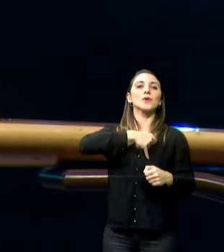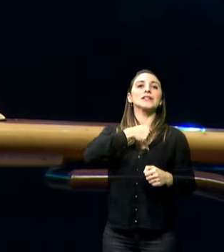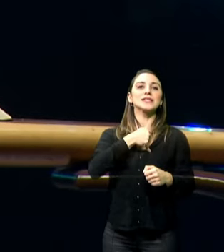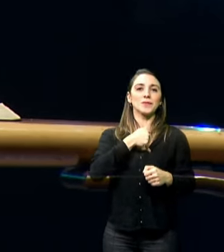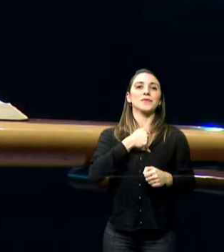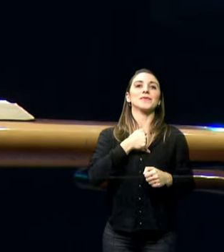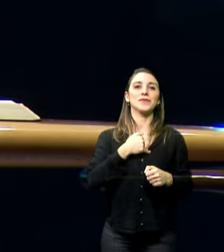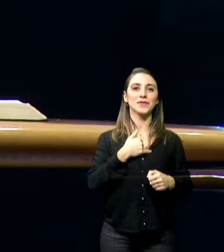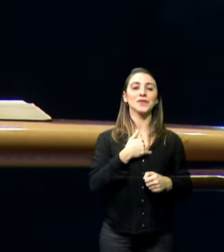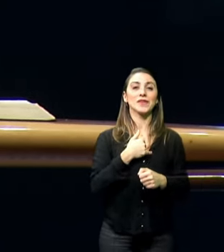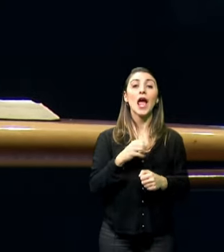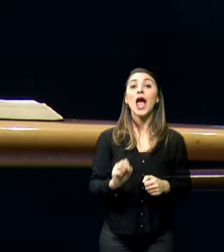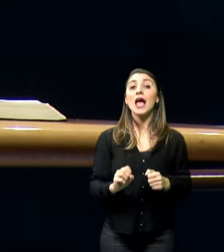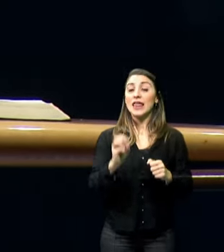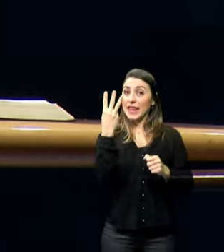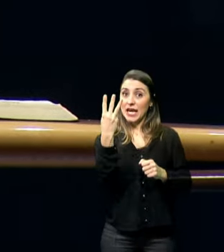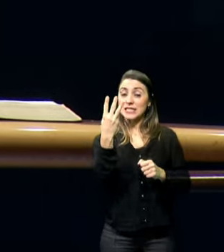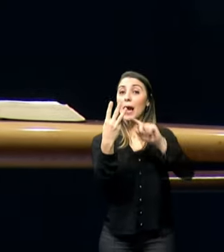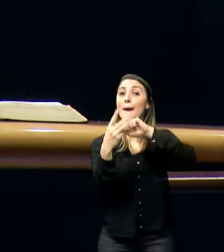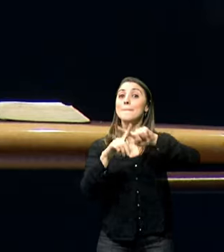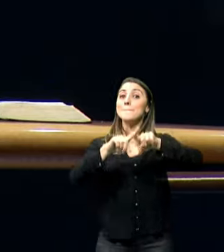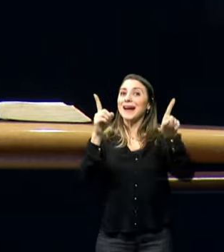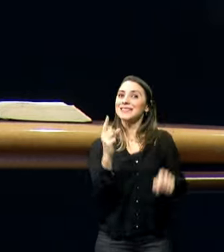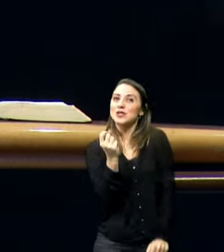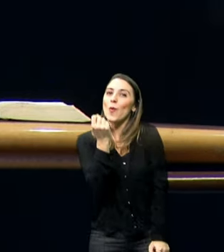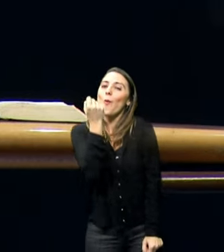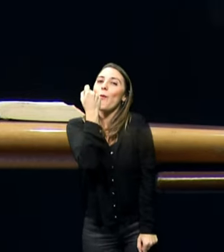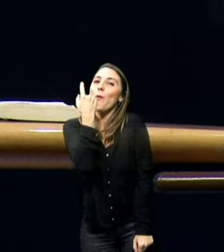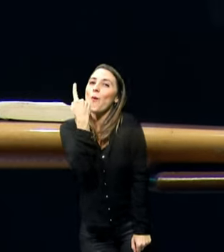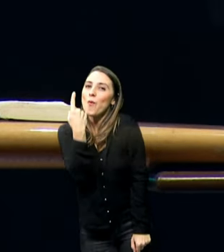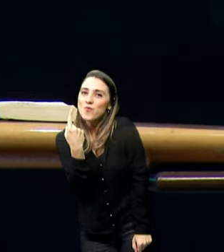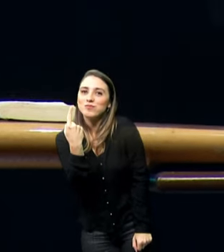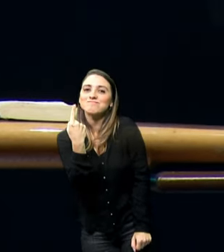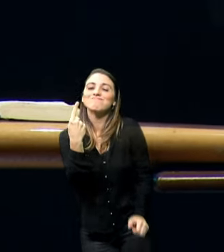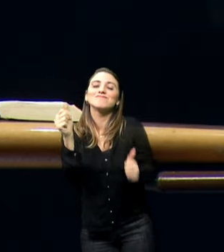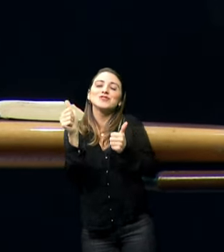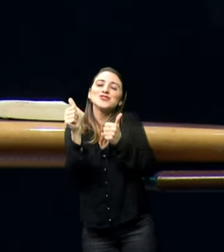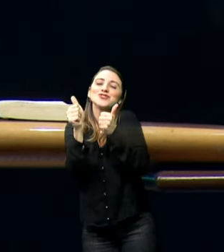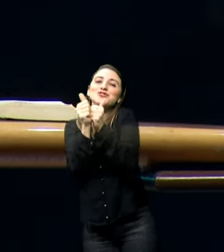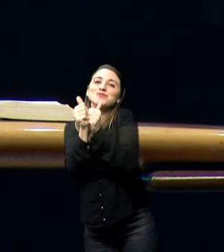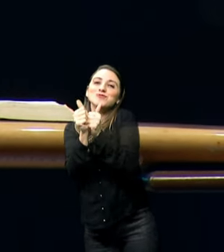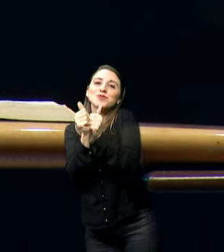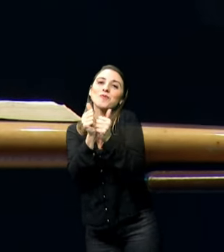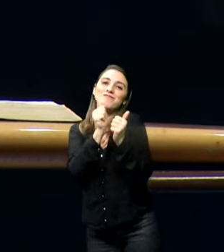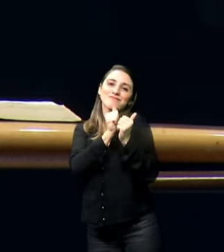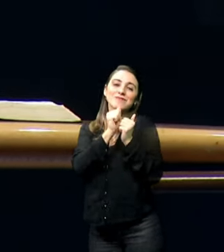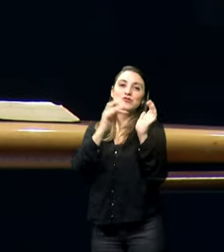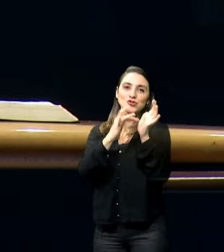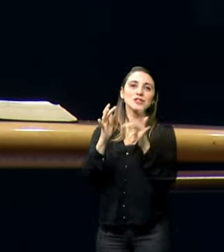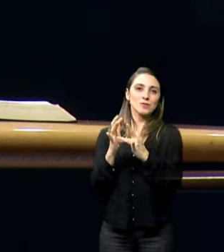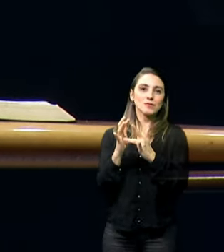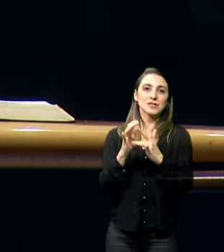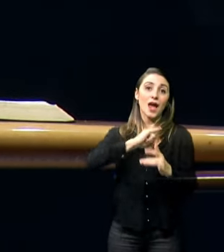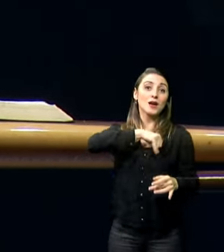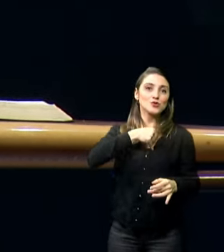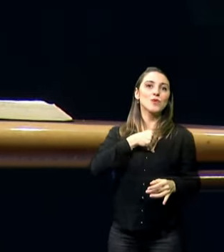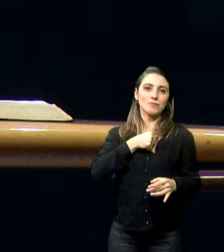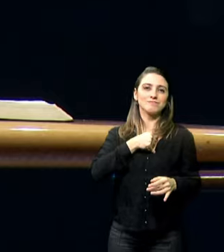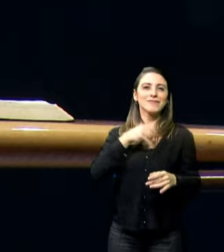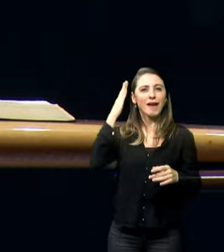só um, que recostava o rosto no seio de Jesus, João. Observou que quanto mais perto de Jesus diminui o